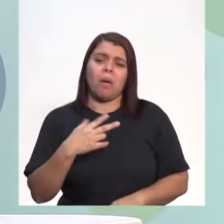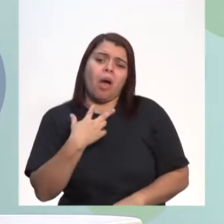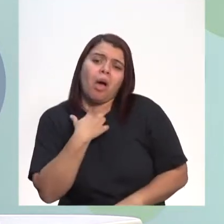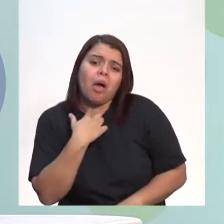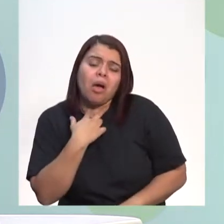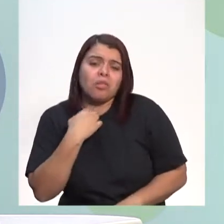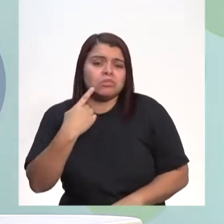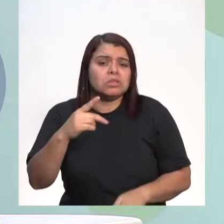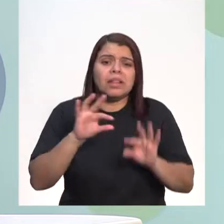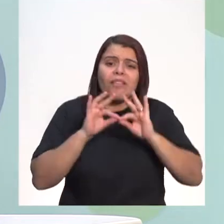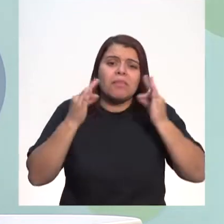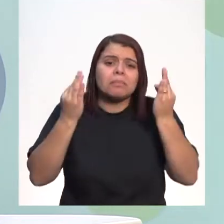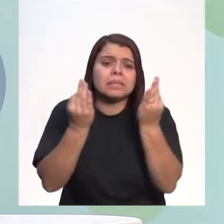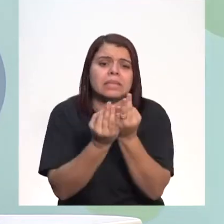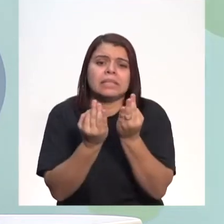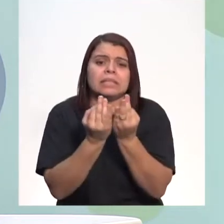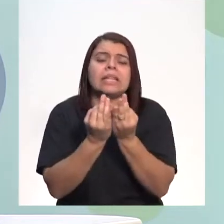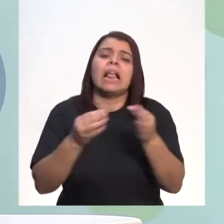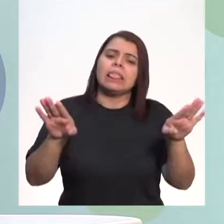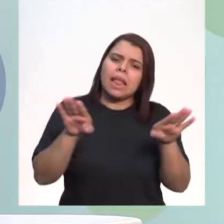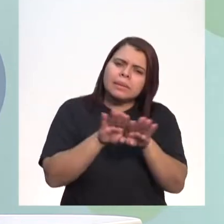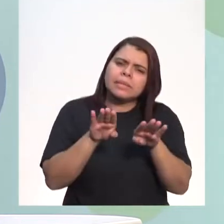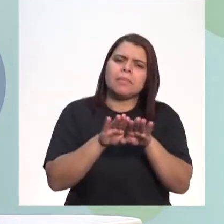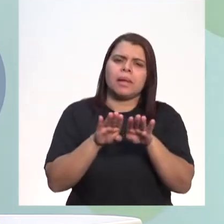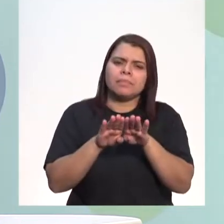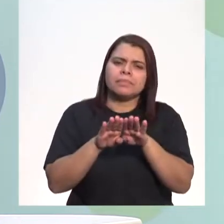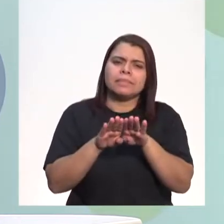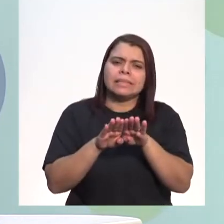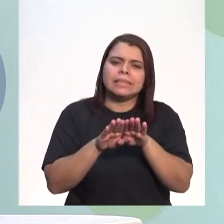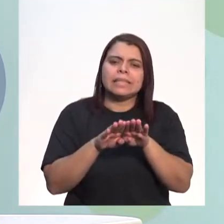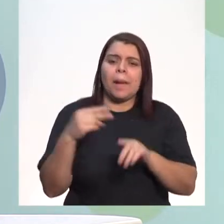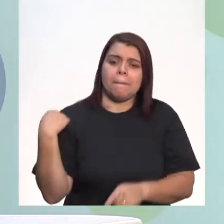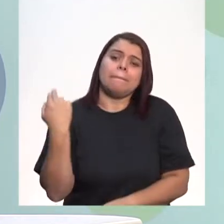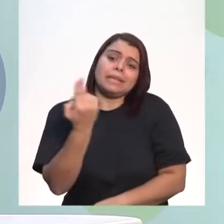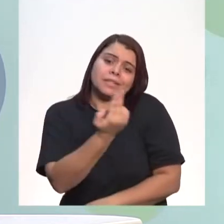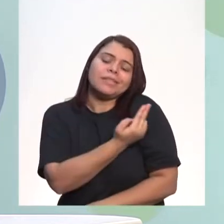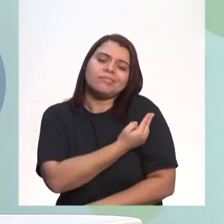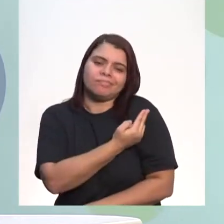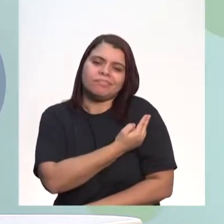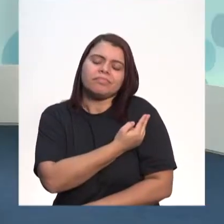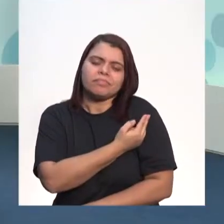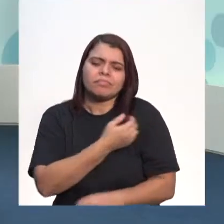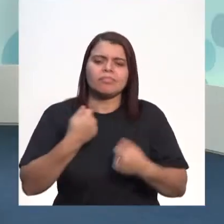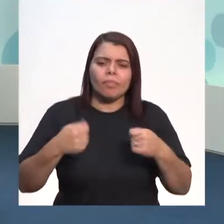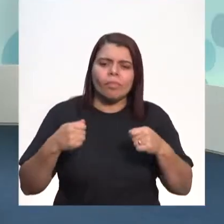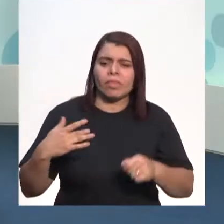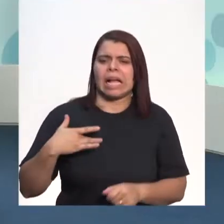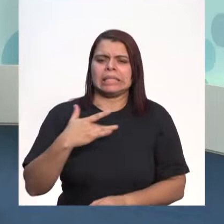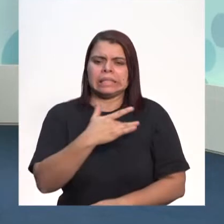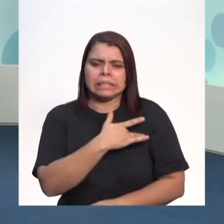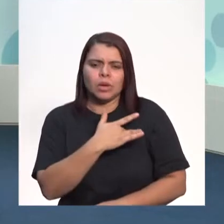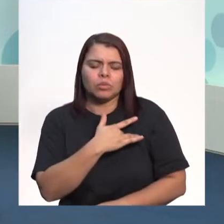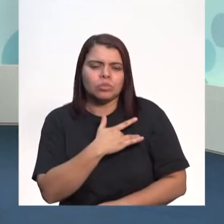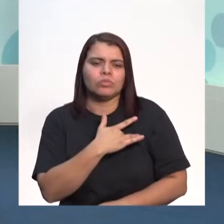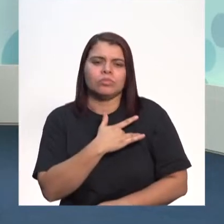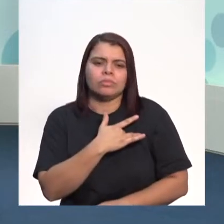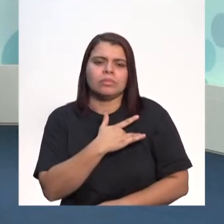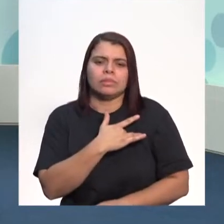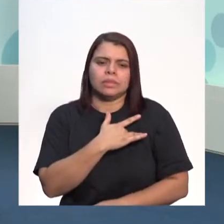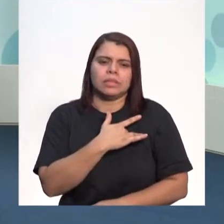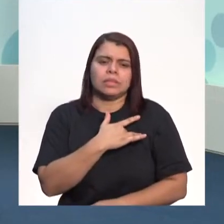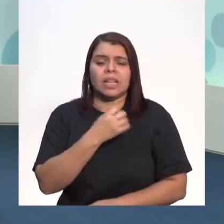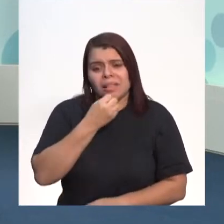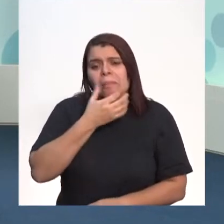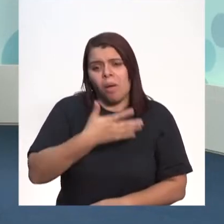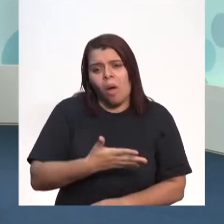alunos e alunas e também para a gente, né? Acho que a preocupação com a saúde ela é válida para todos nós.